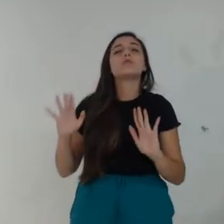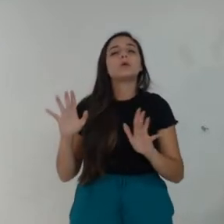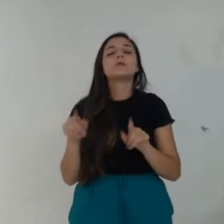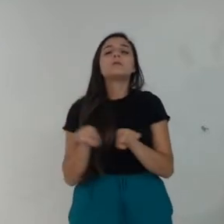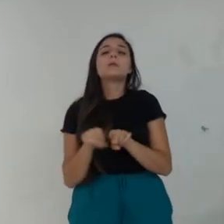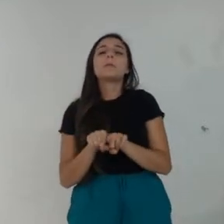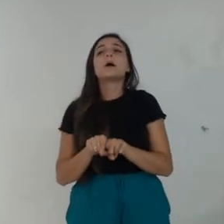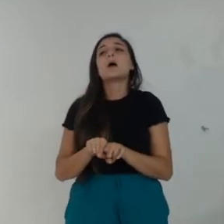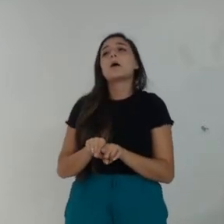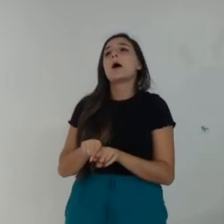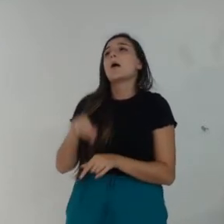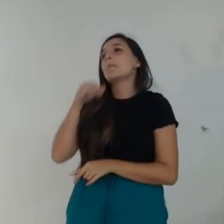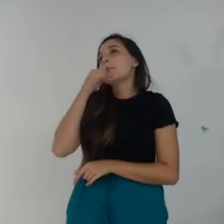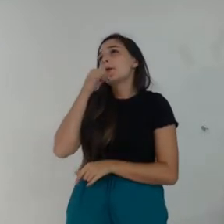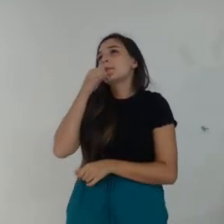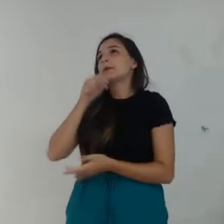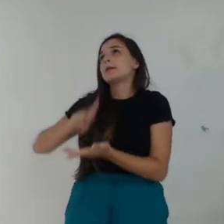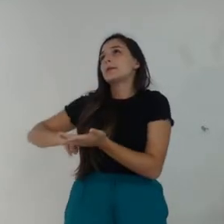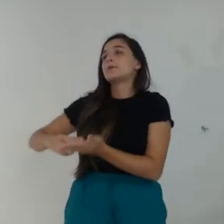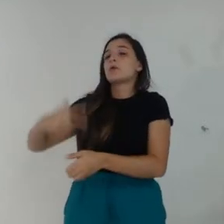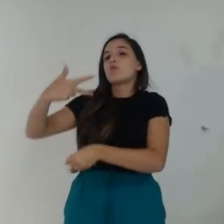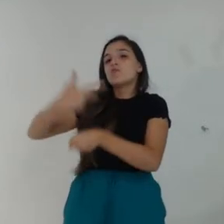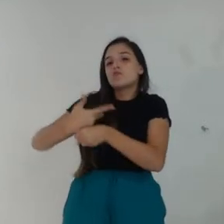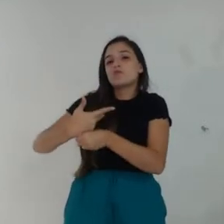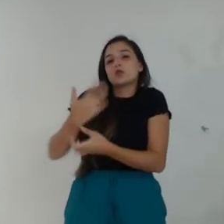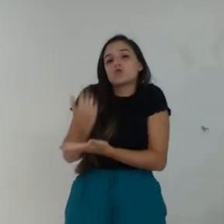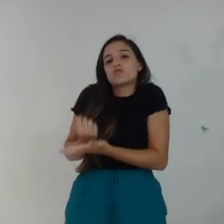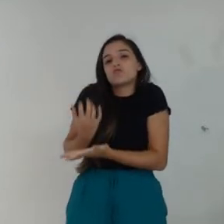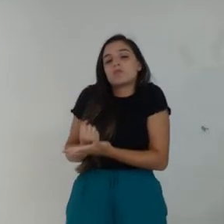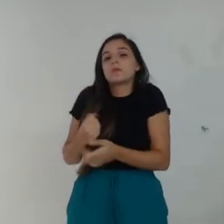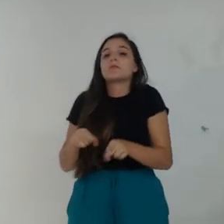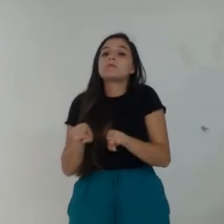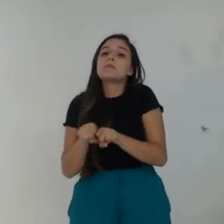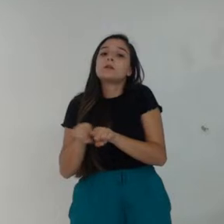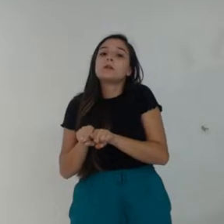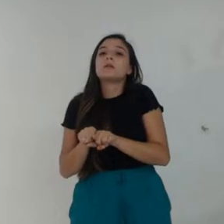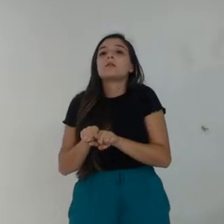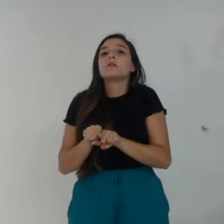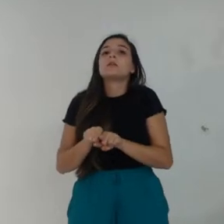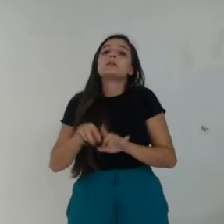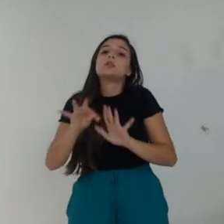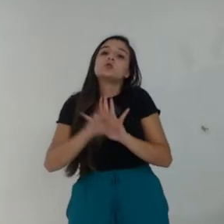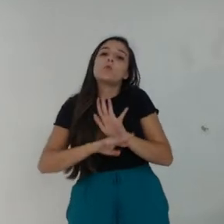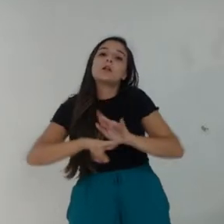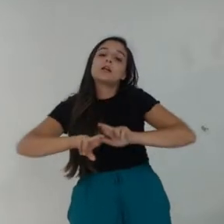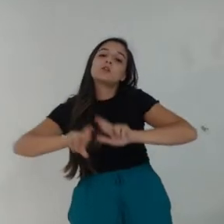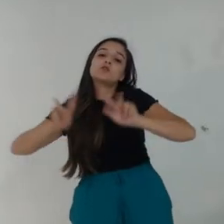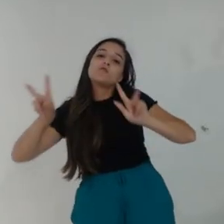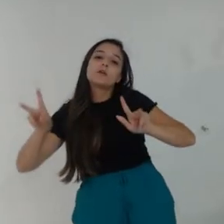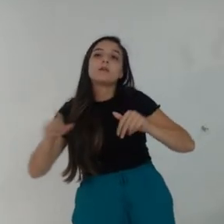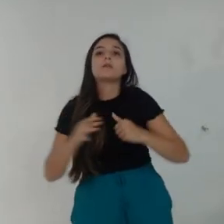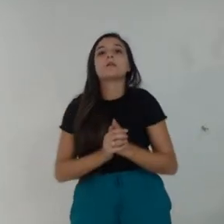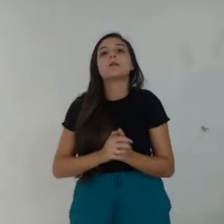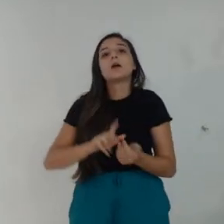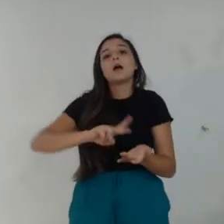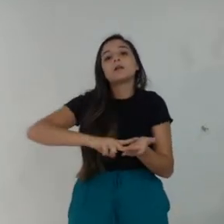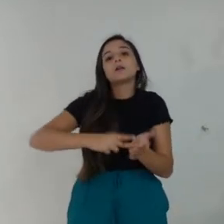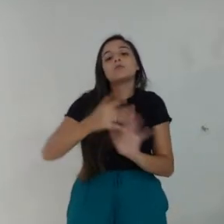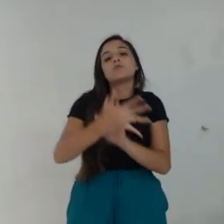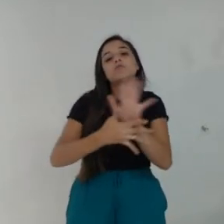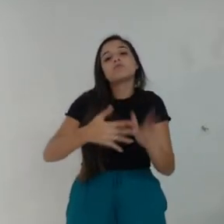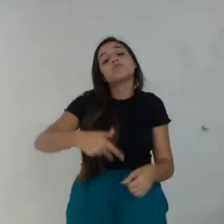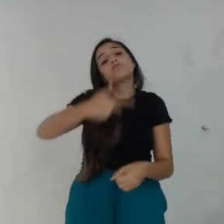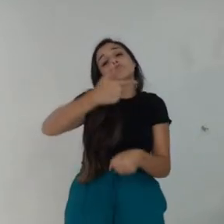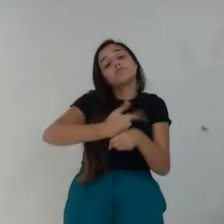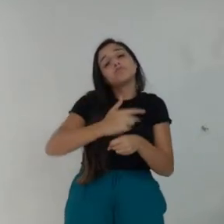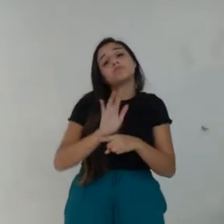como tradução videogravada, tradução contextualidade diferida, tradução para a língua de sinais em vídeo,